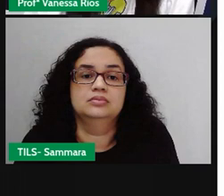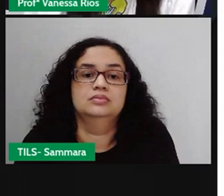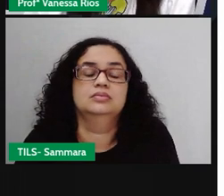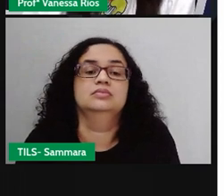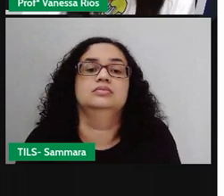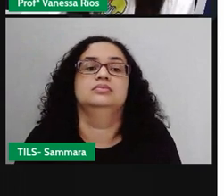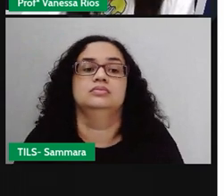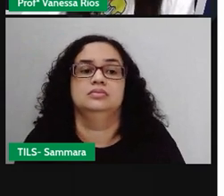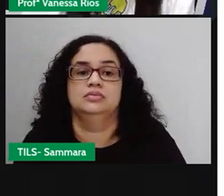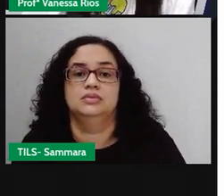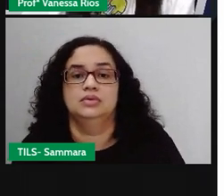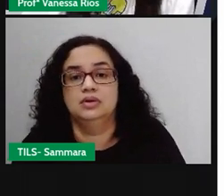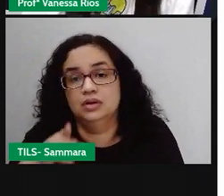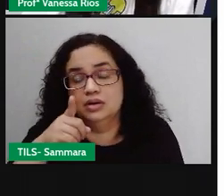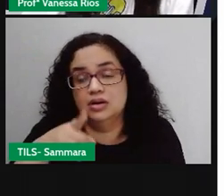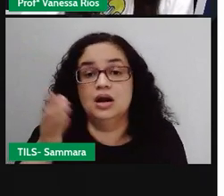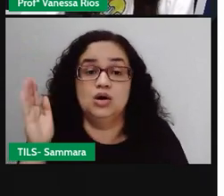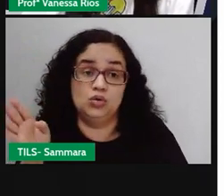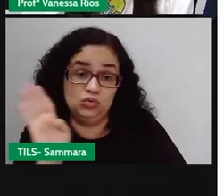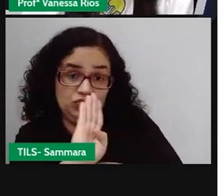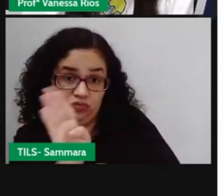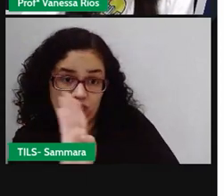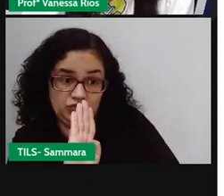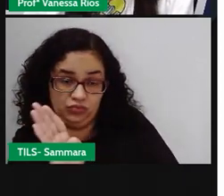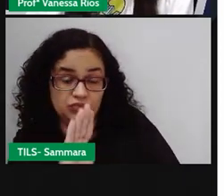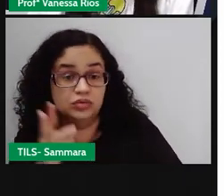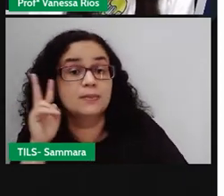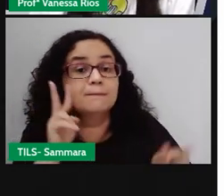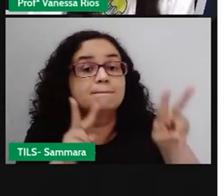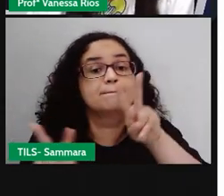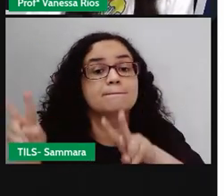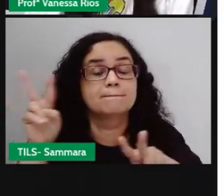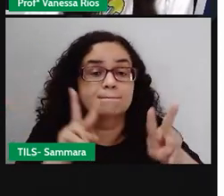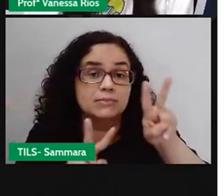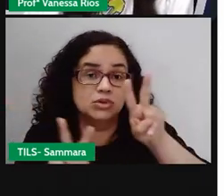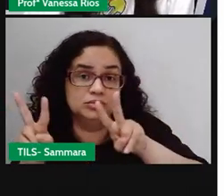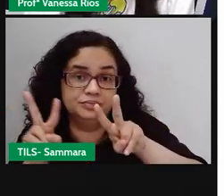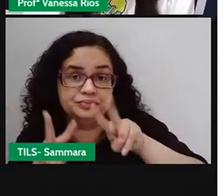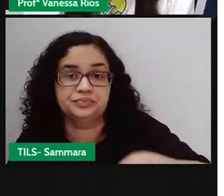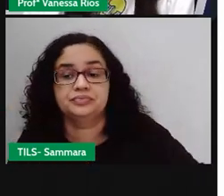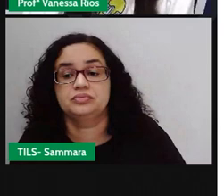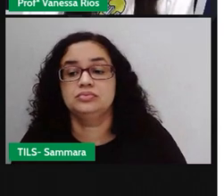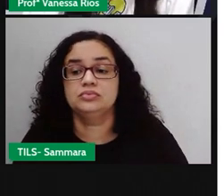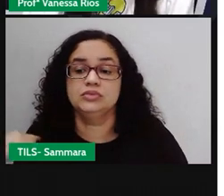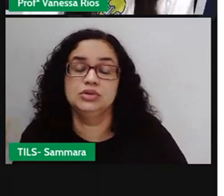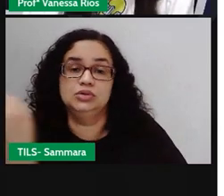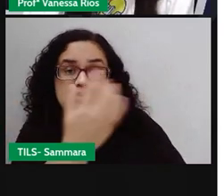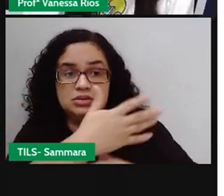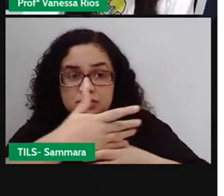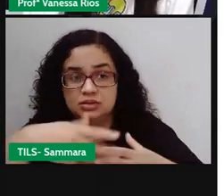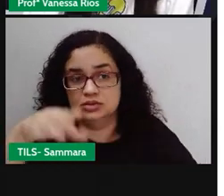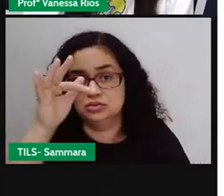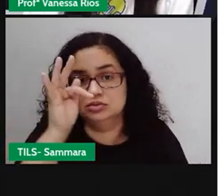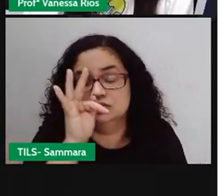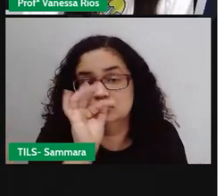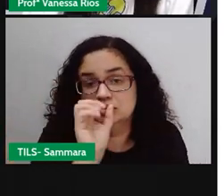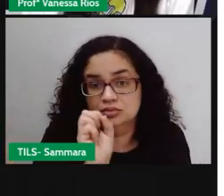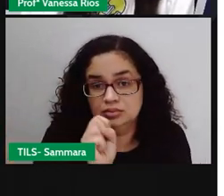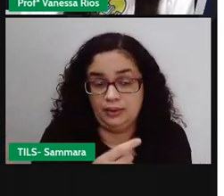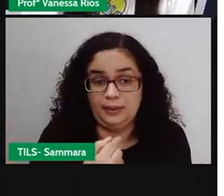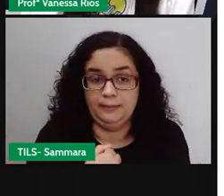E aí, a PRO colocou agora um vídeo para a gente observar um pouquinho, né? Nossa cidade, Feira de Santana. Feira minha e